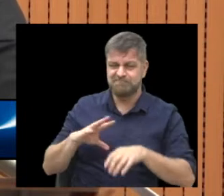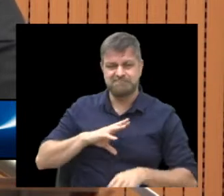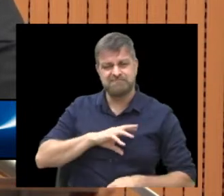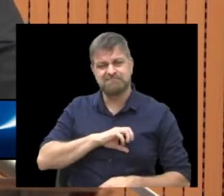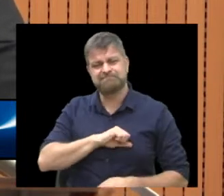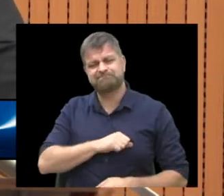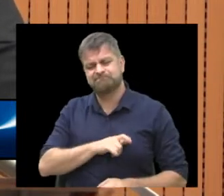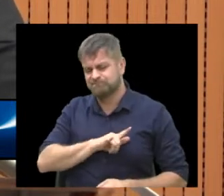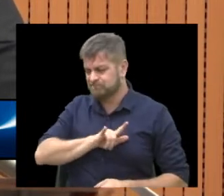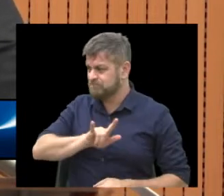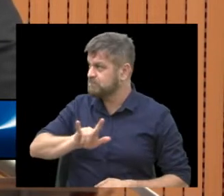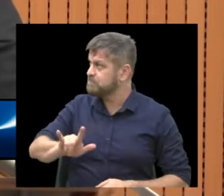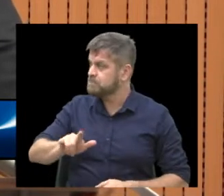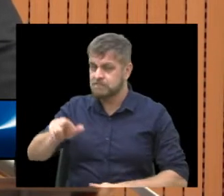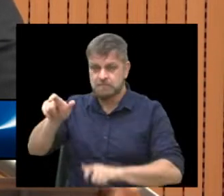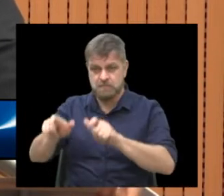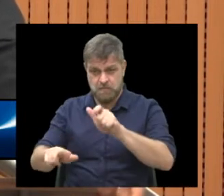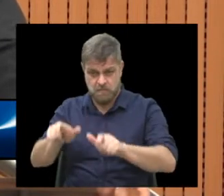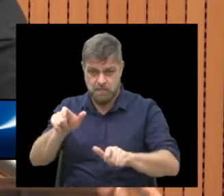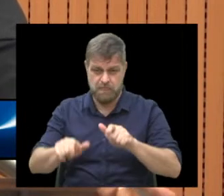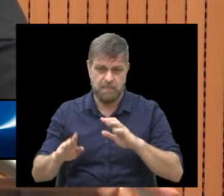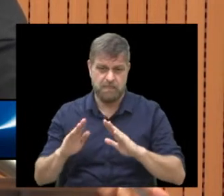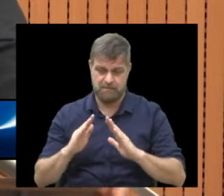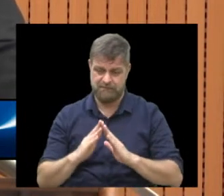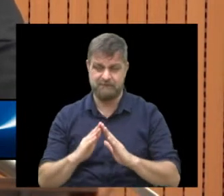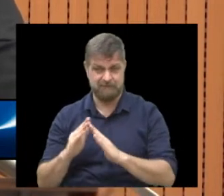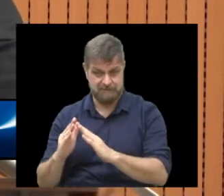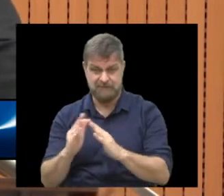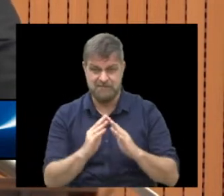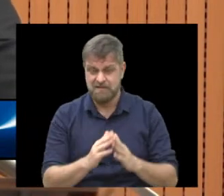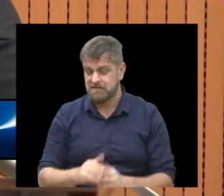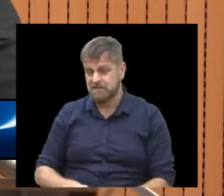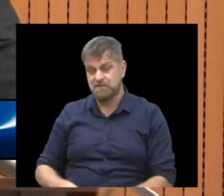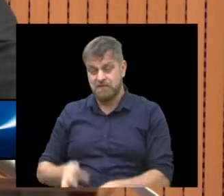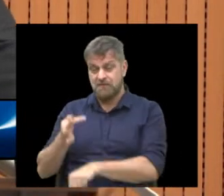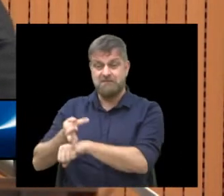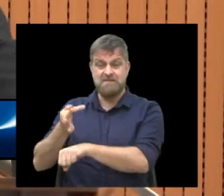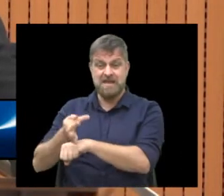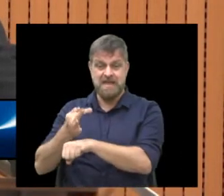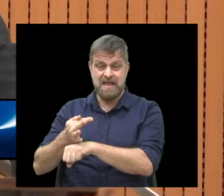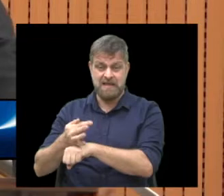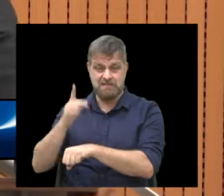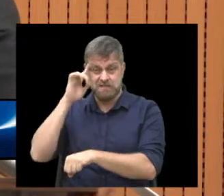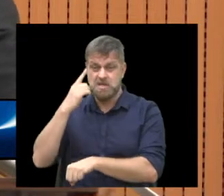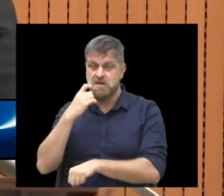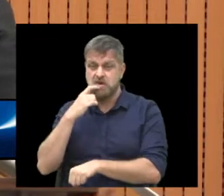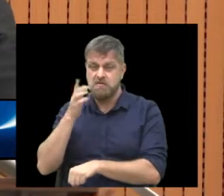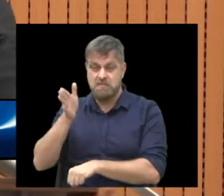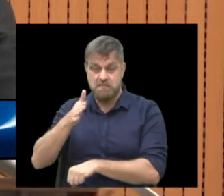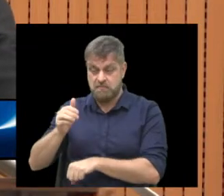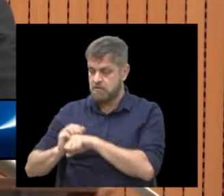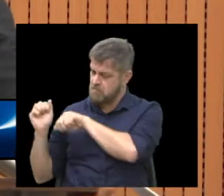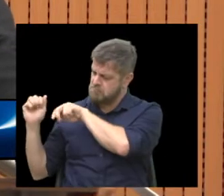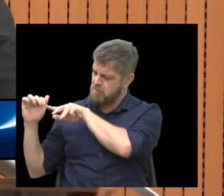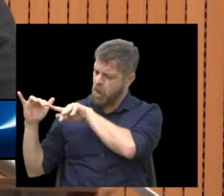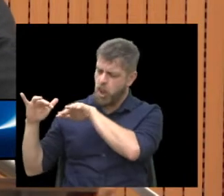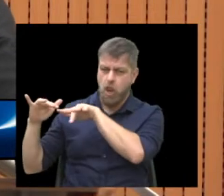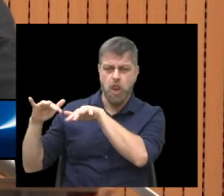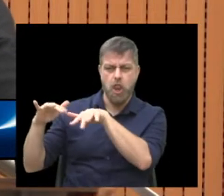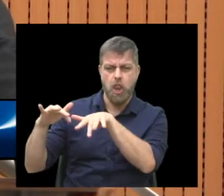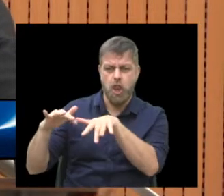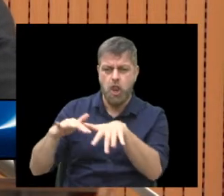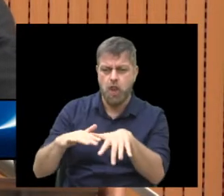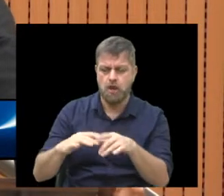de pessoas que deixaram seus lares num período de feriado e estiveram ali levando o abraço, a solidariedade para